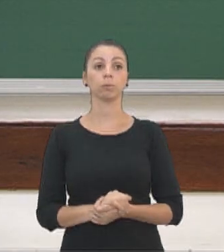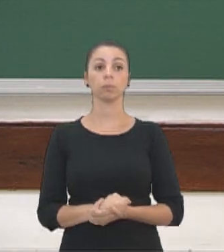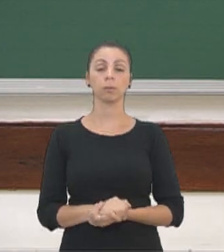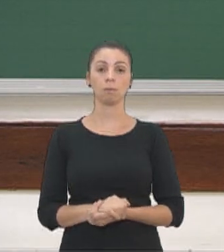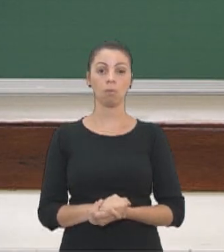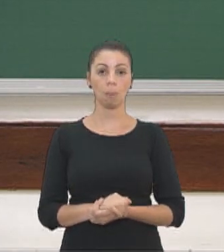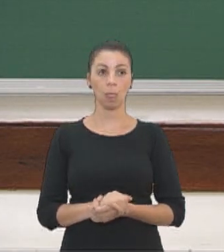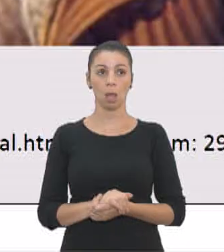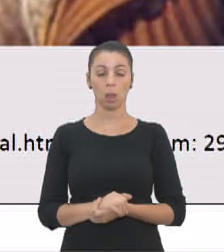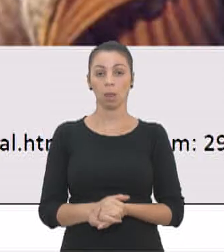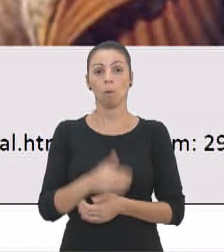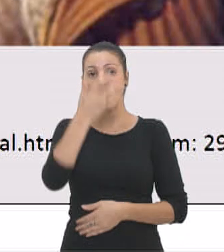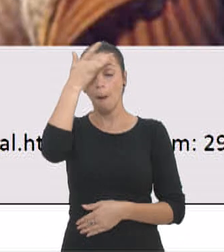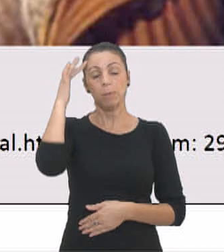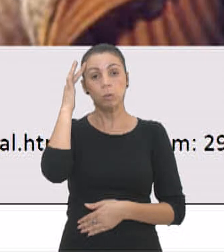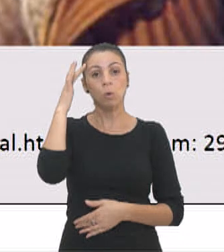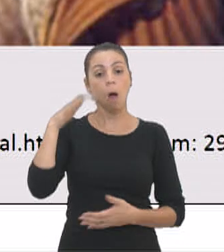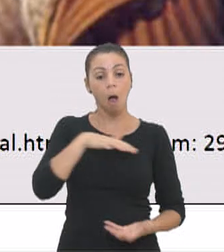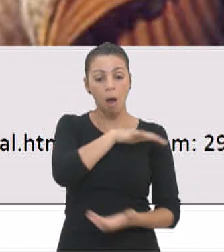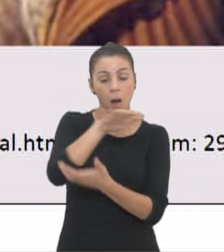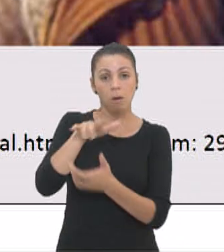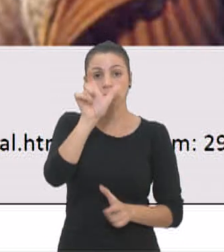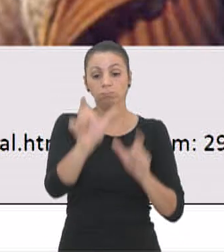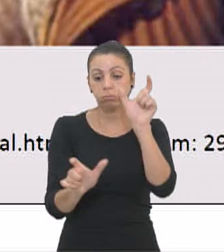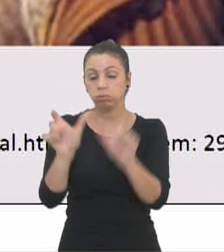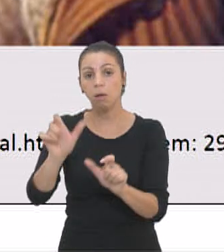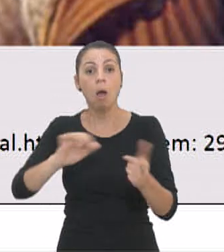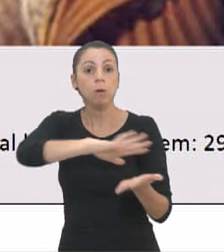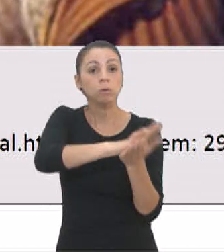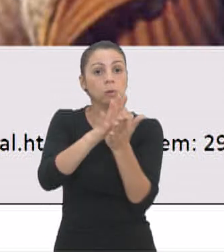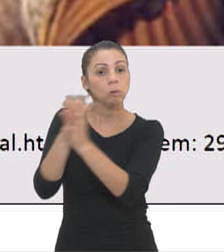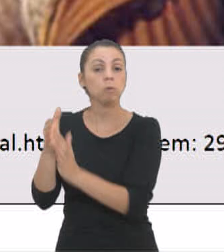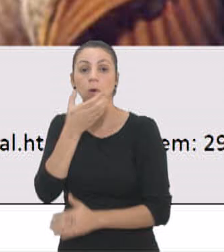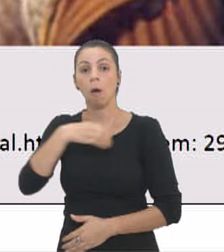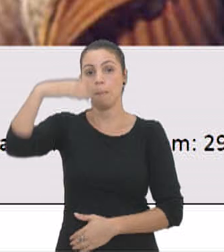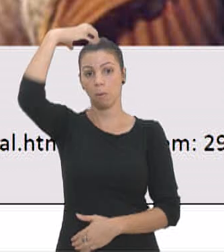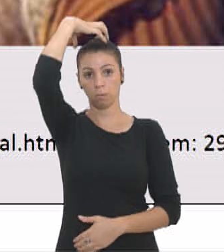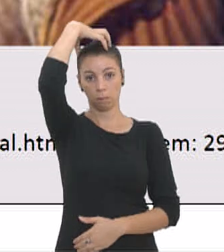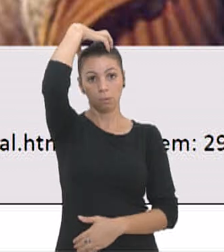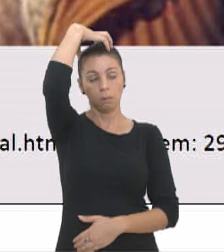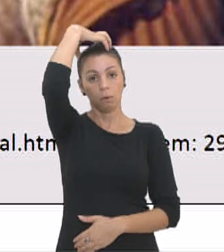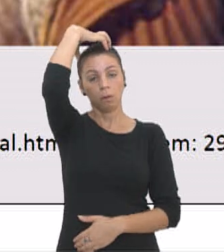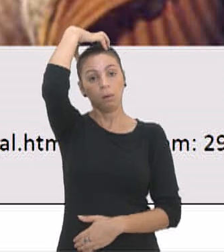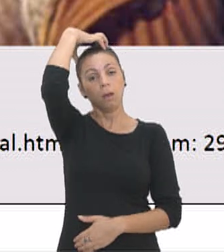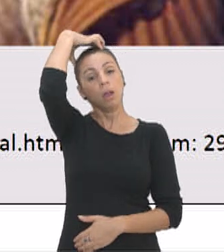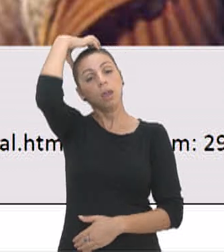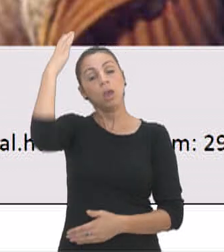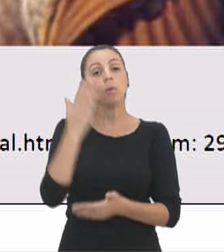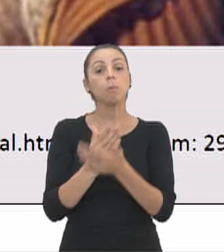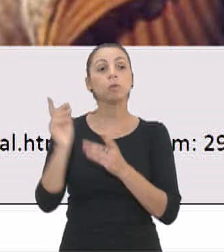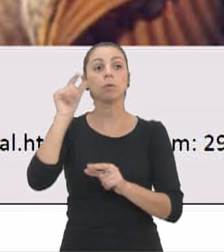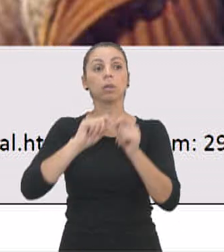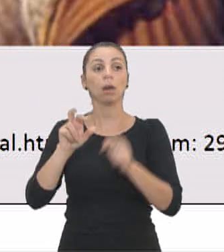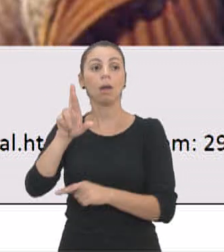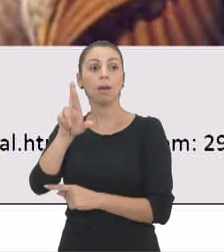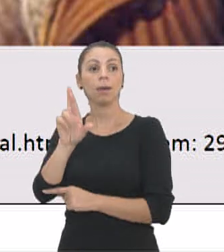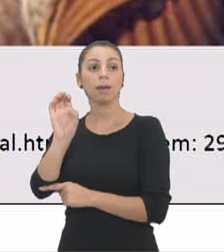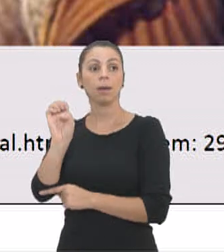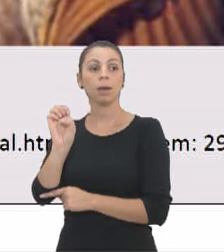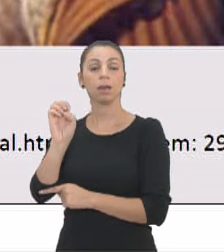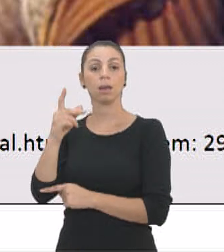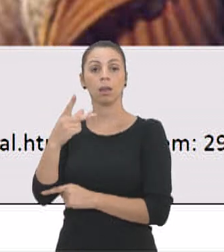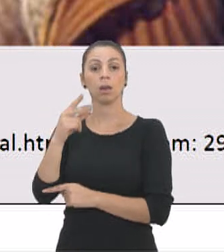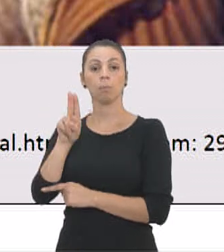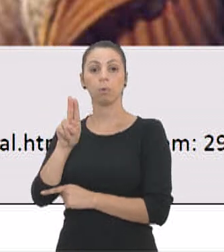Os revolucionários acabaram com a monarquia e instauraram a república. A Assembleia